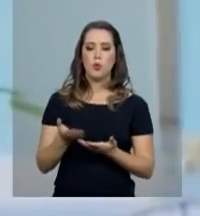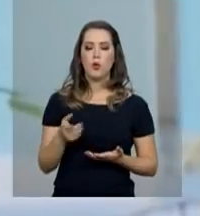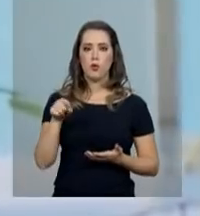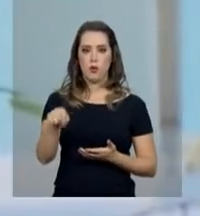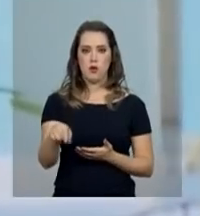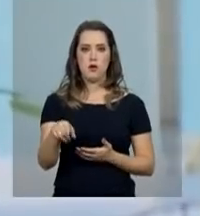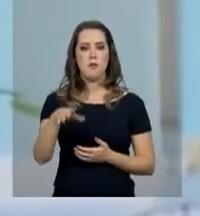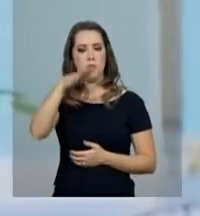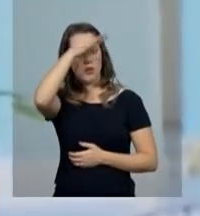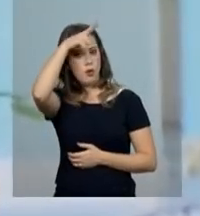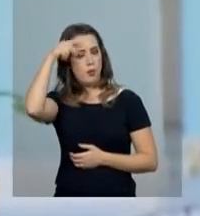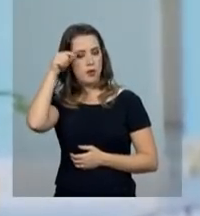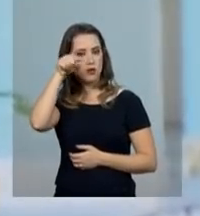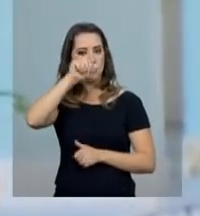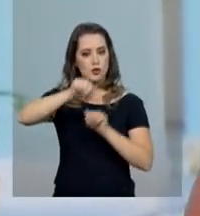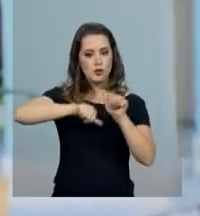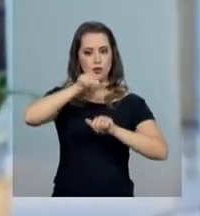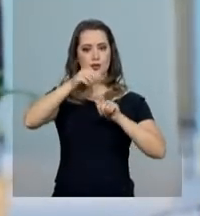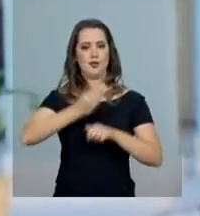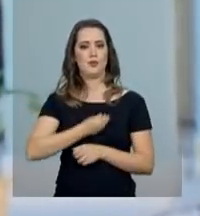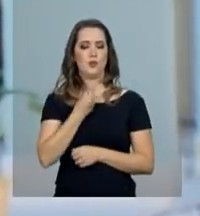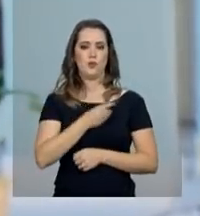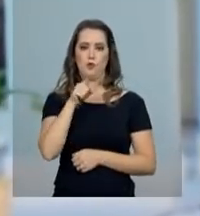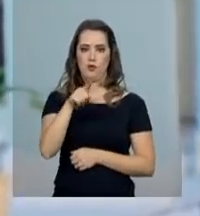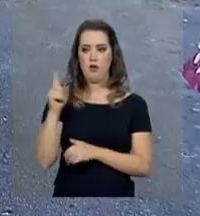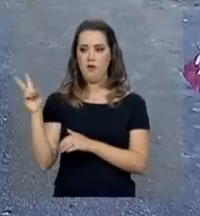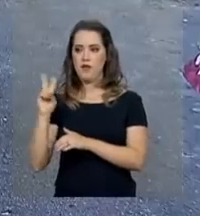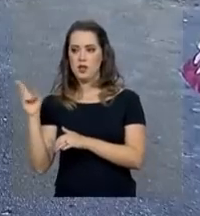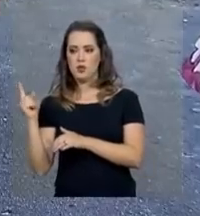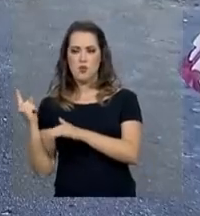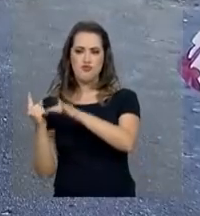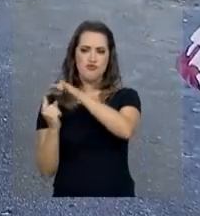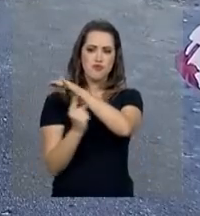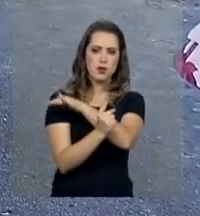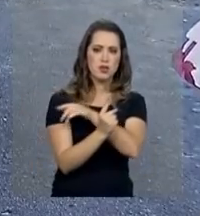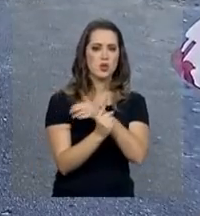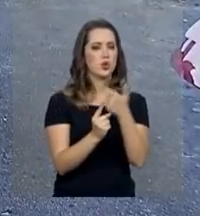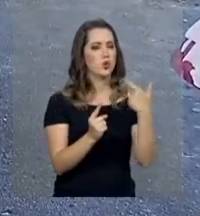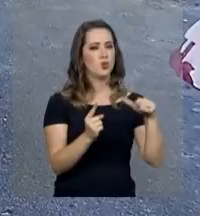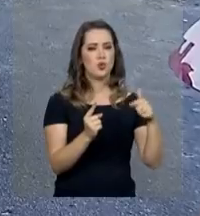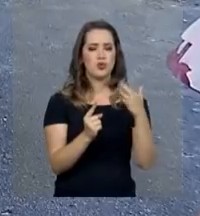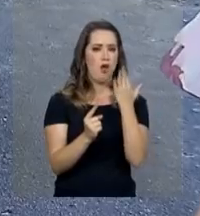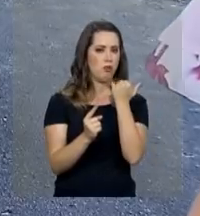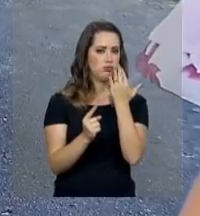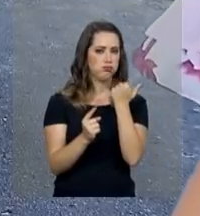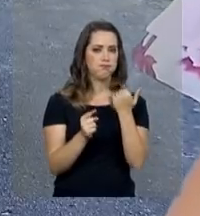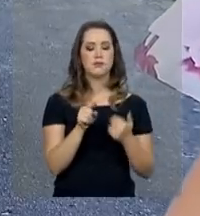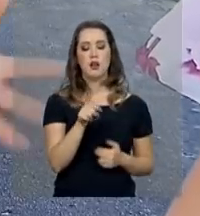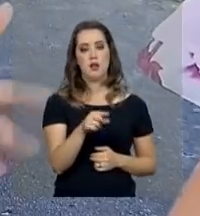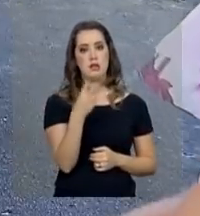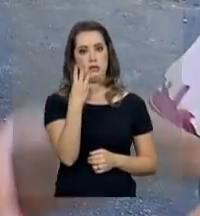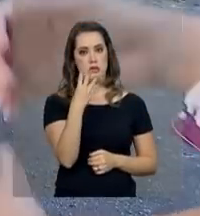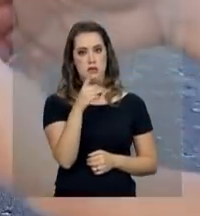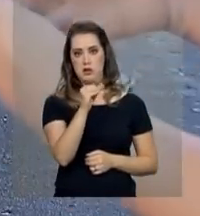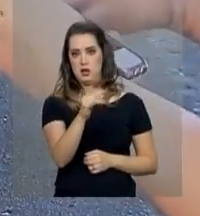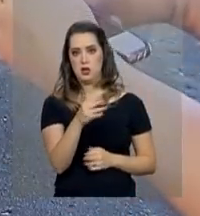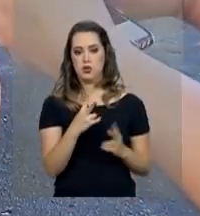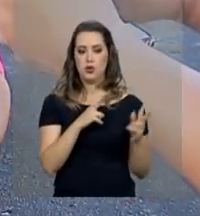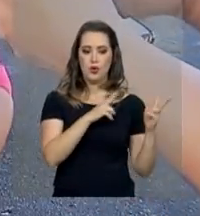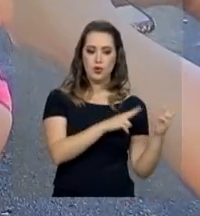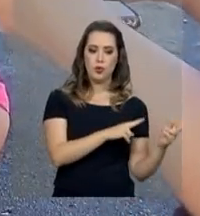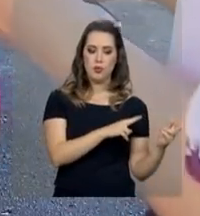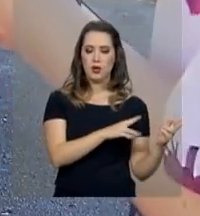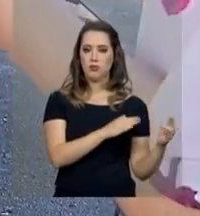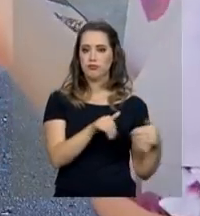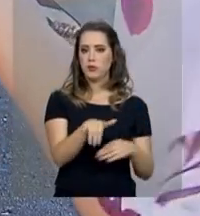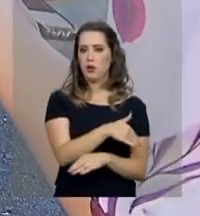Manaus transformou Culimar. Ela saiu da Venezuela por não ter o que comer. Chegou a passar 3 dias dormindo na rua com as filhas